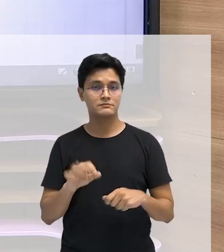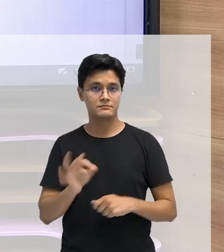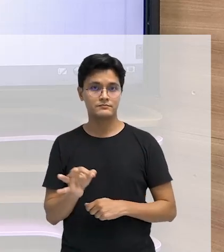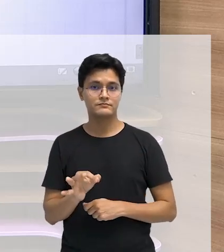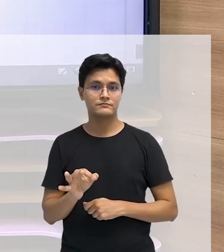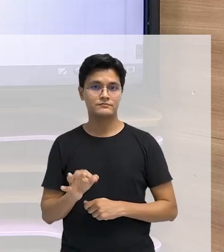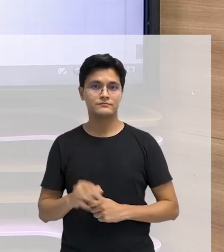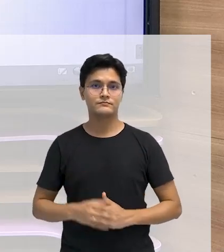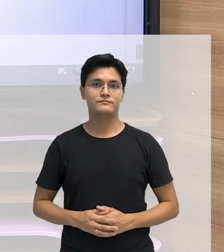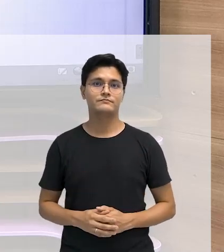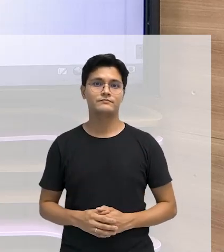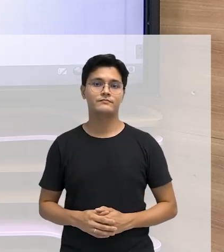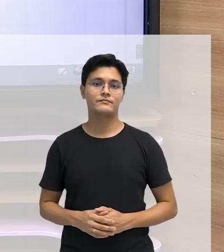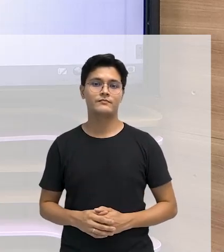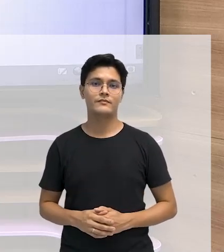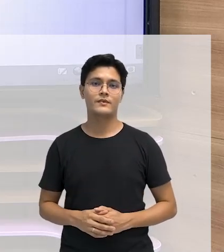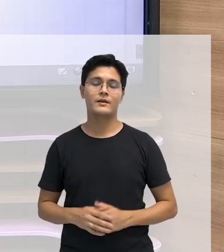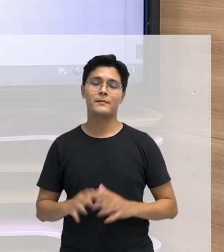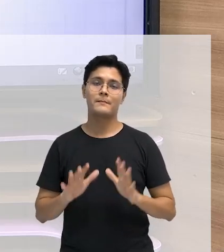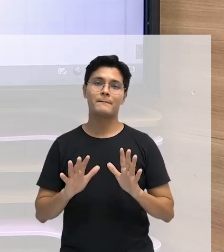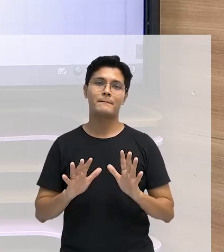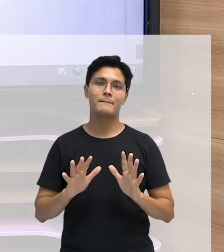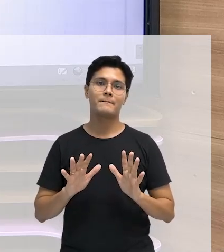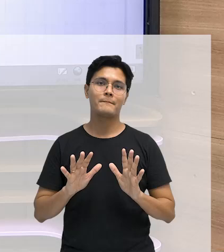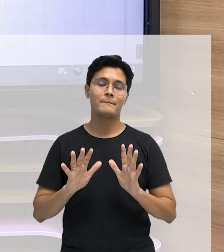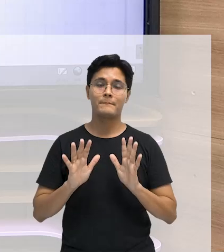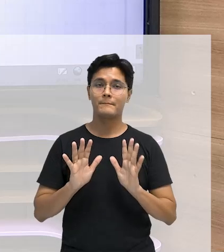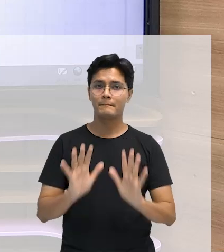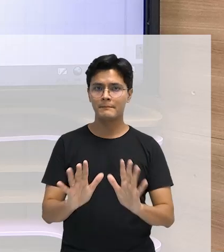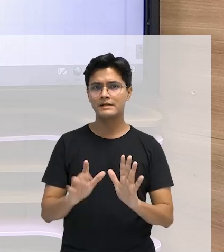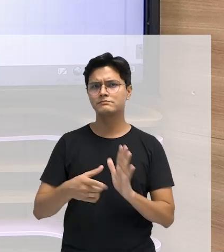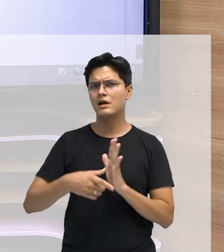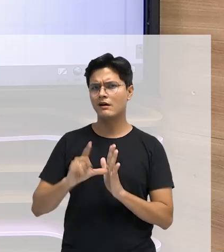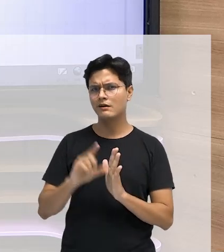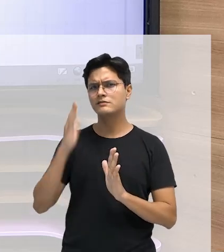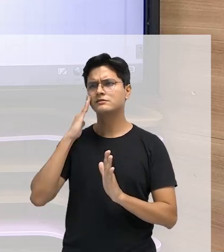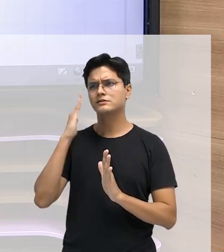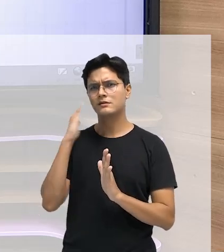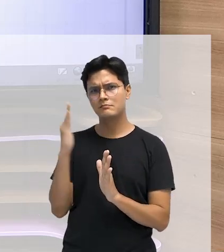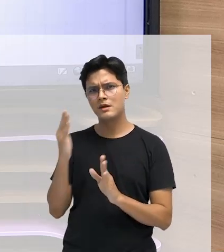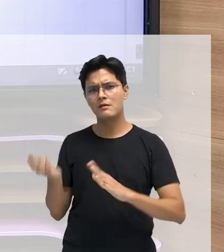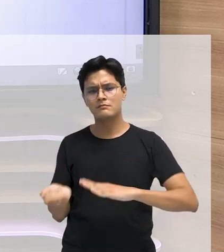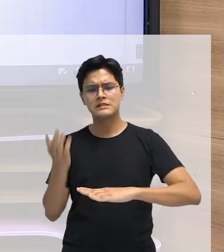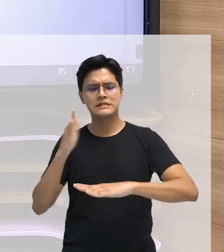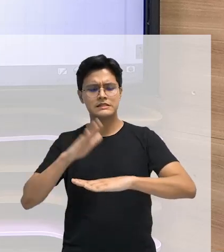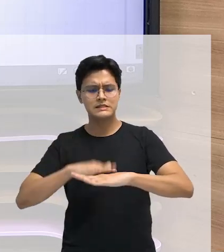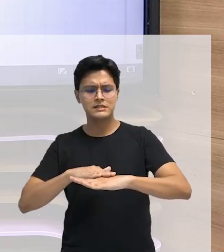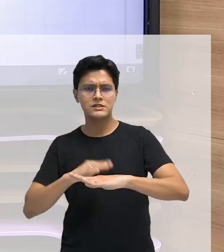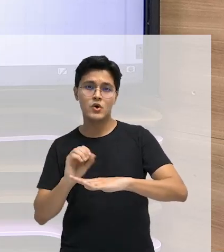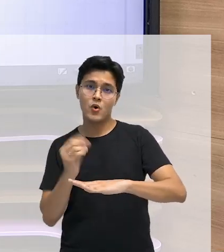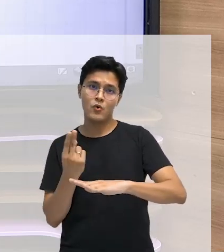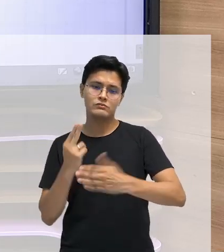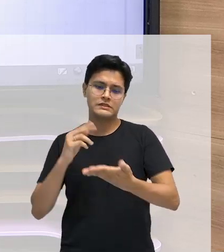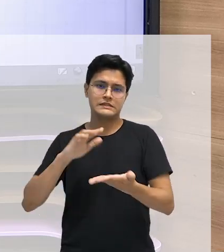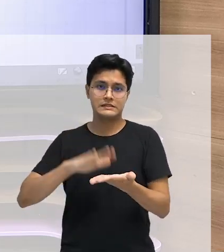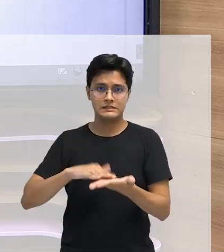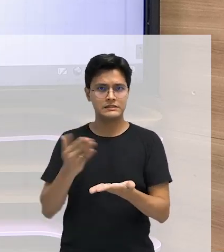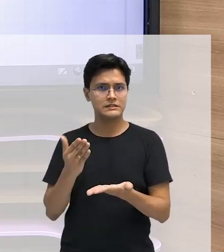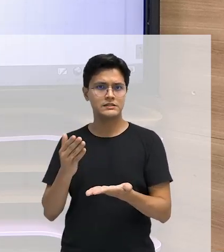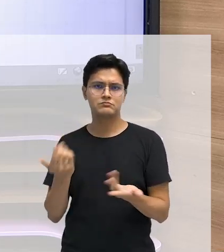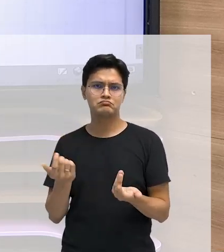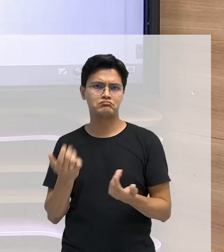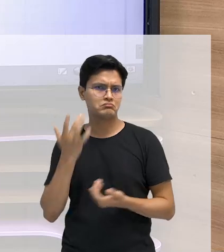né? Apesar disso, você não tem como prever o que vai acontecer, né? Você faz ali